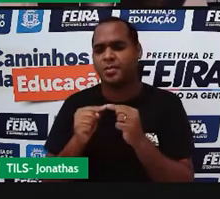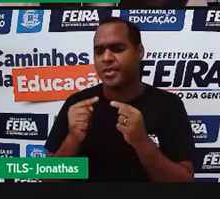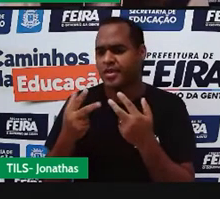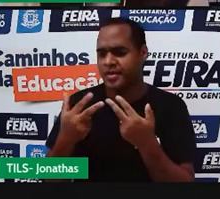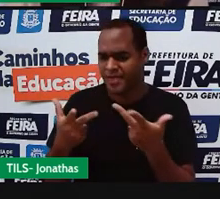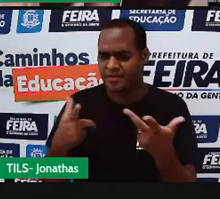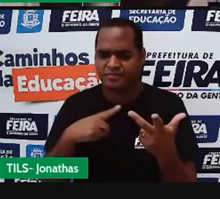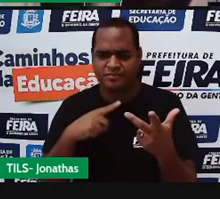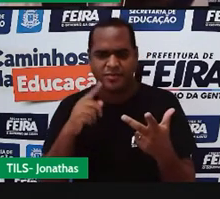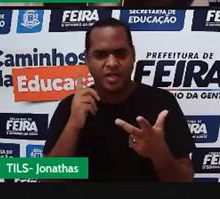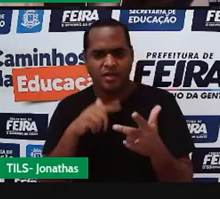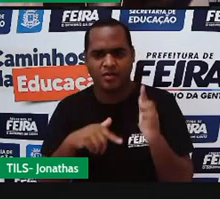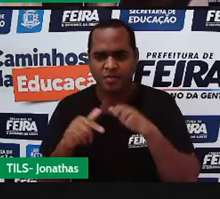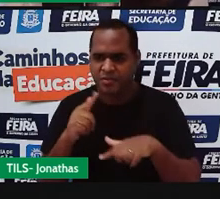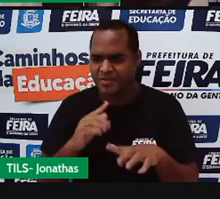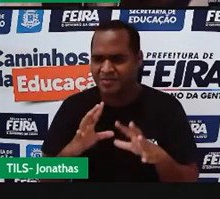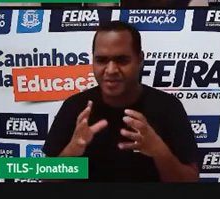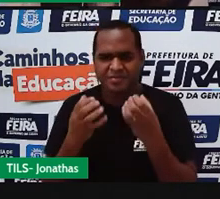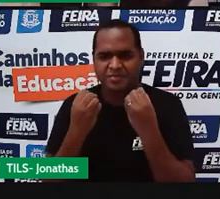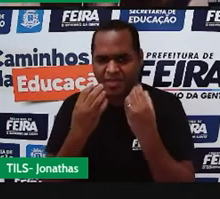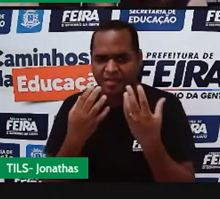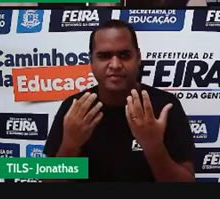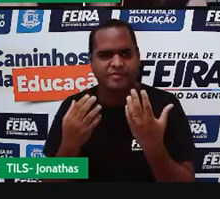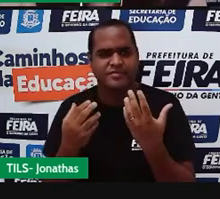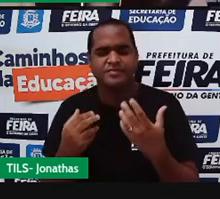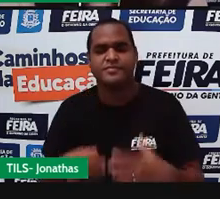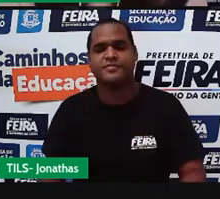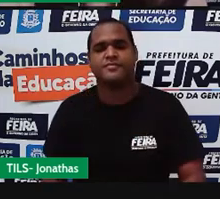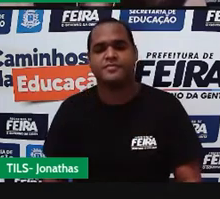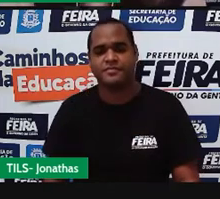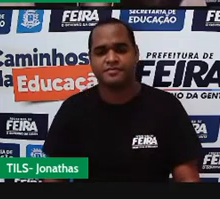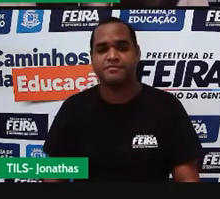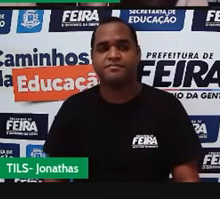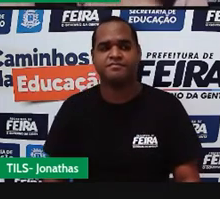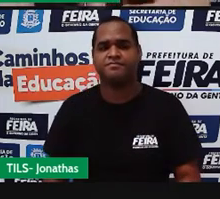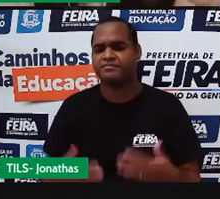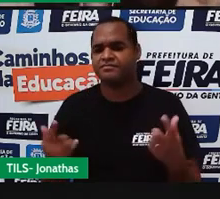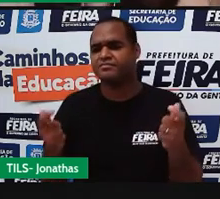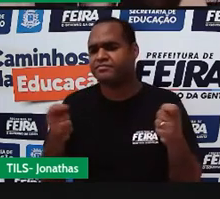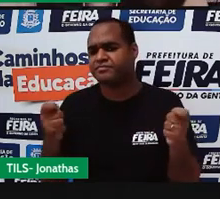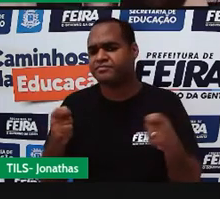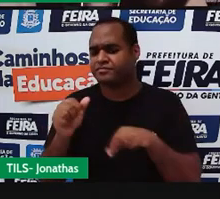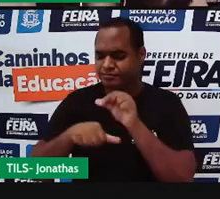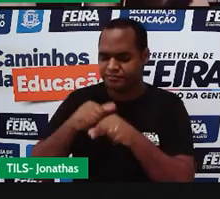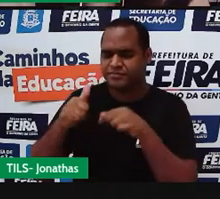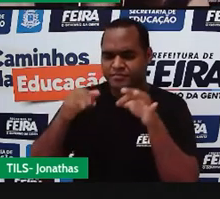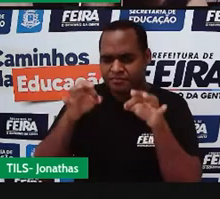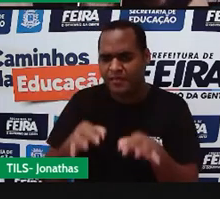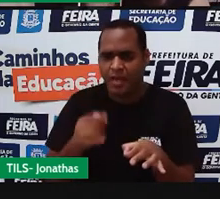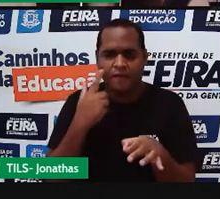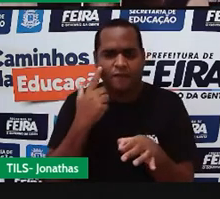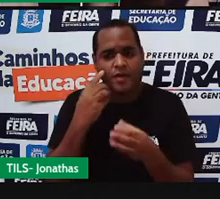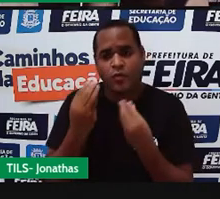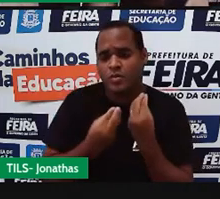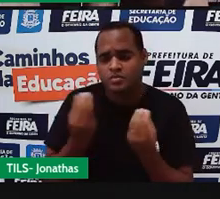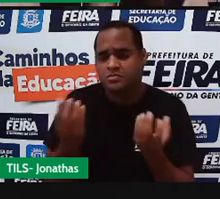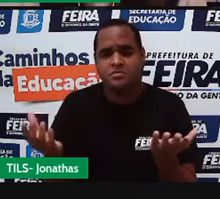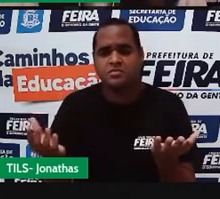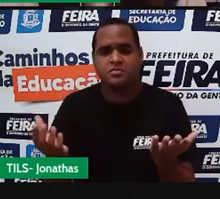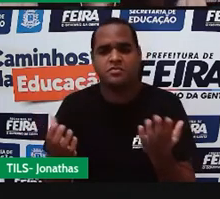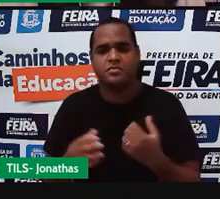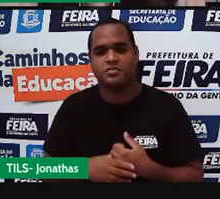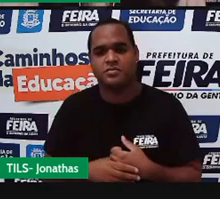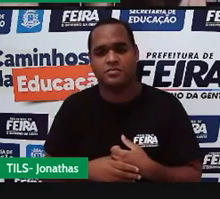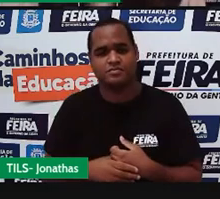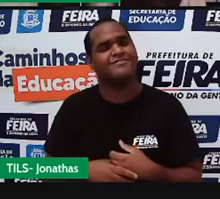velocidade que ele ele aconteceria naturalmente bom então mas será que a gente ainda pode fazer alguma coisa para mudar